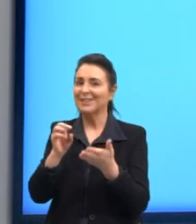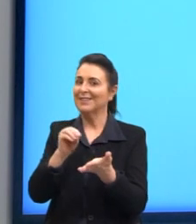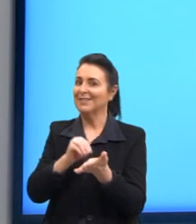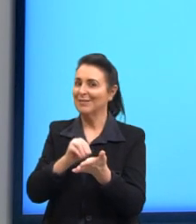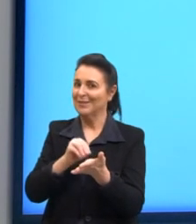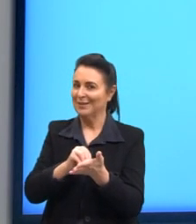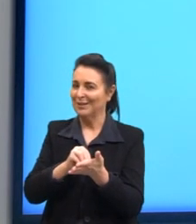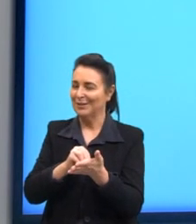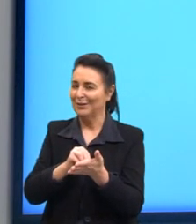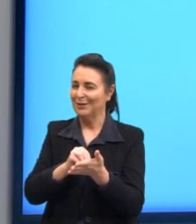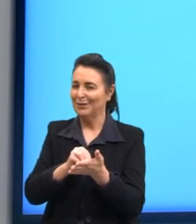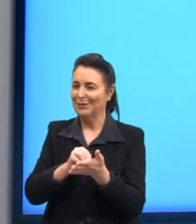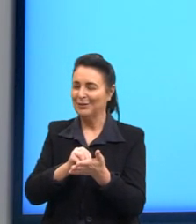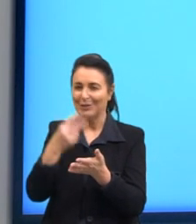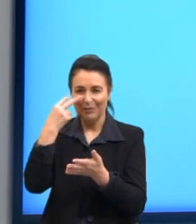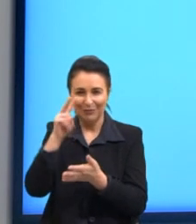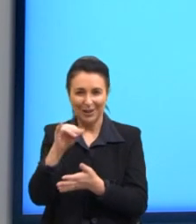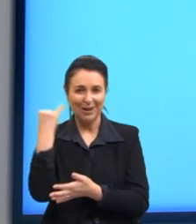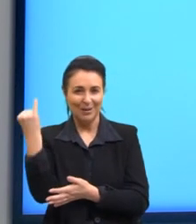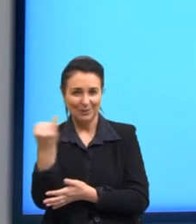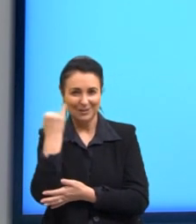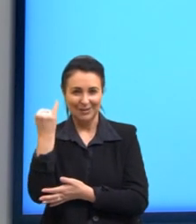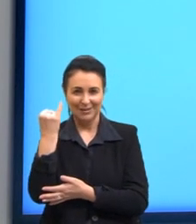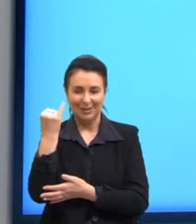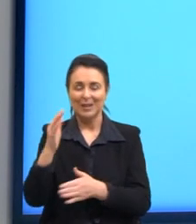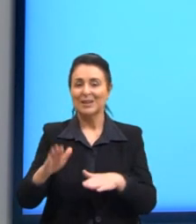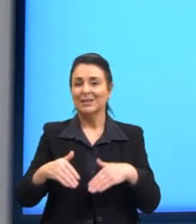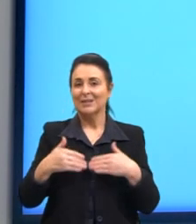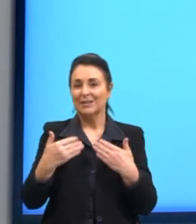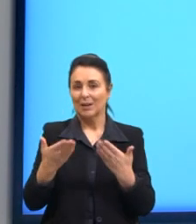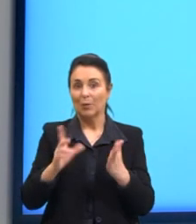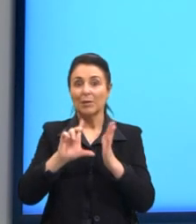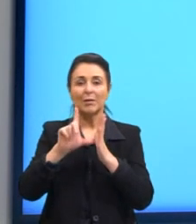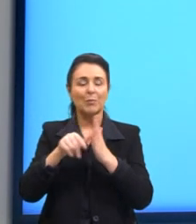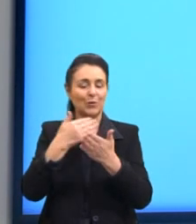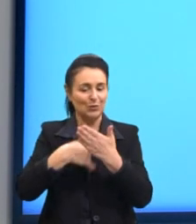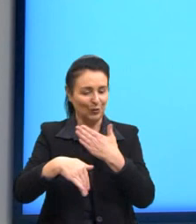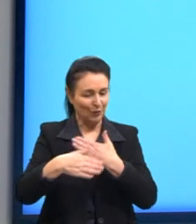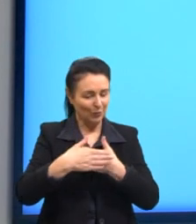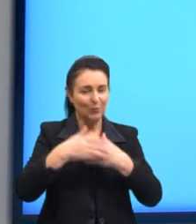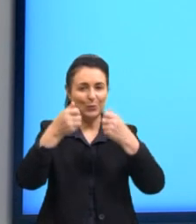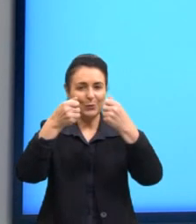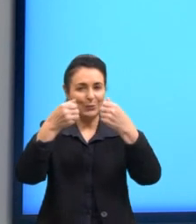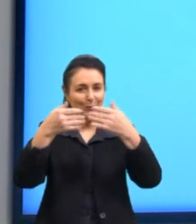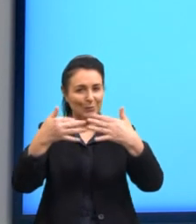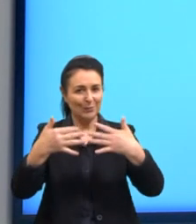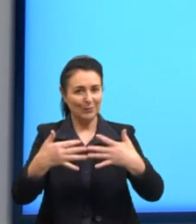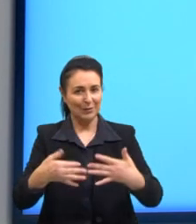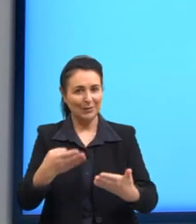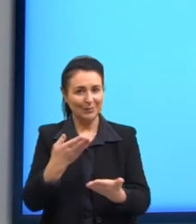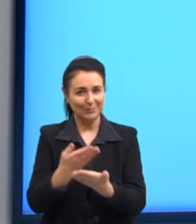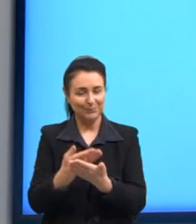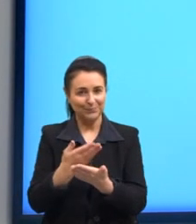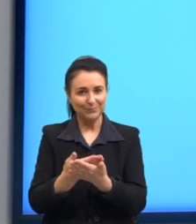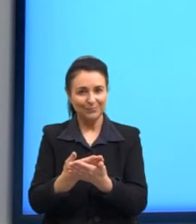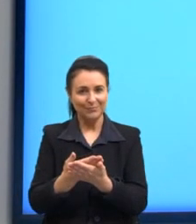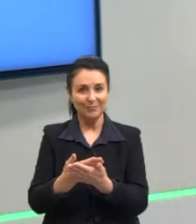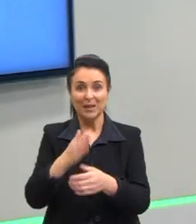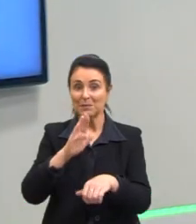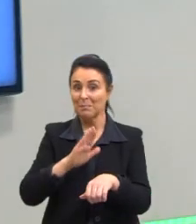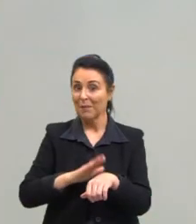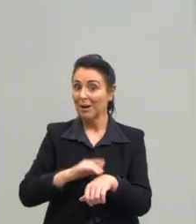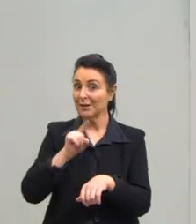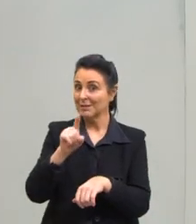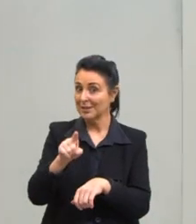deles certo então depois disso de tudo isso demais